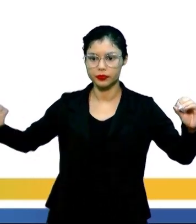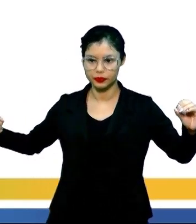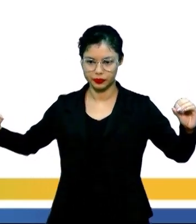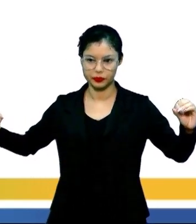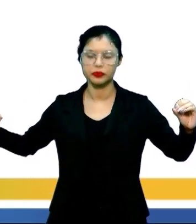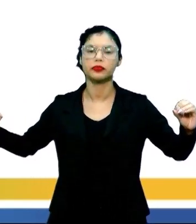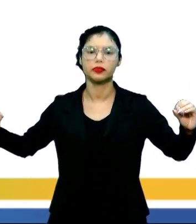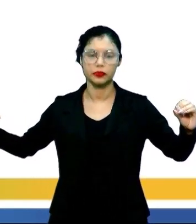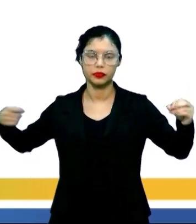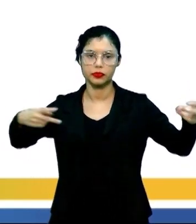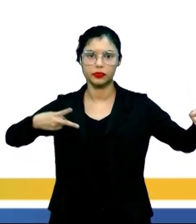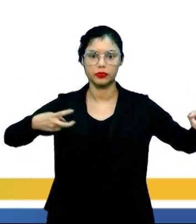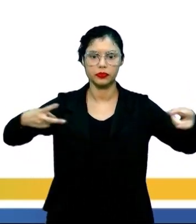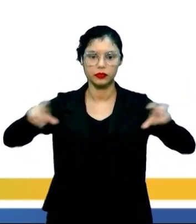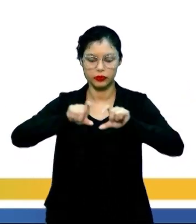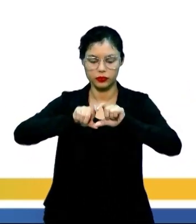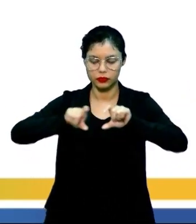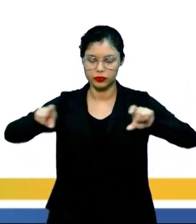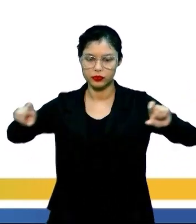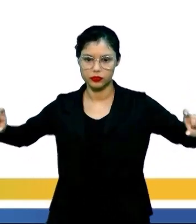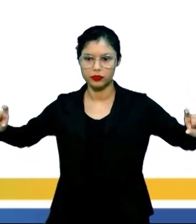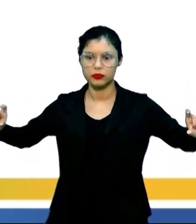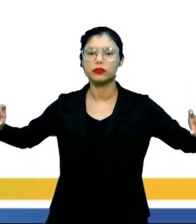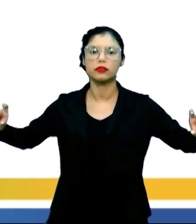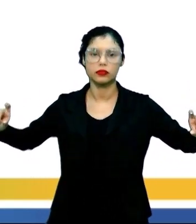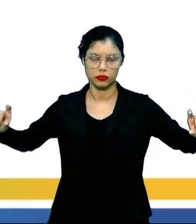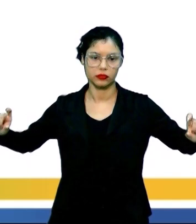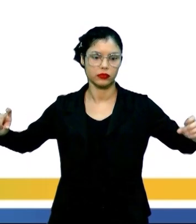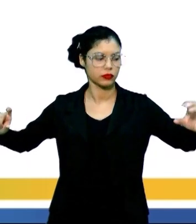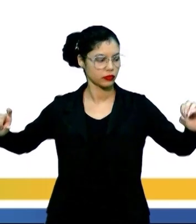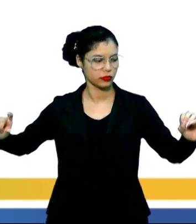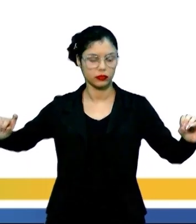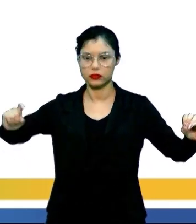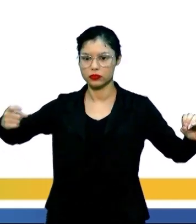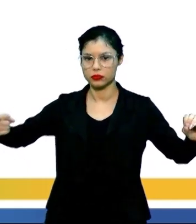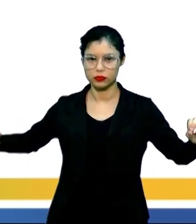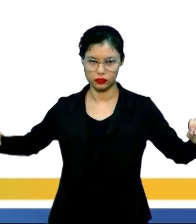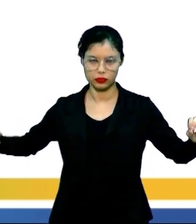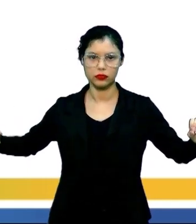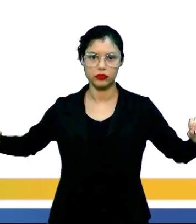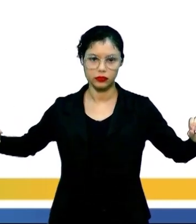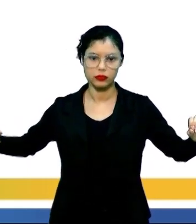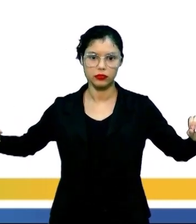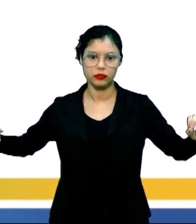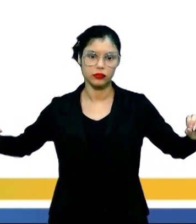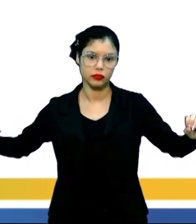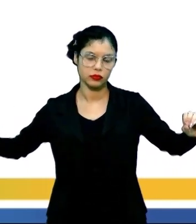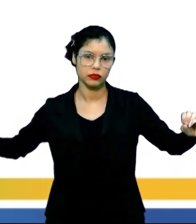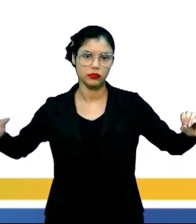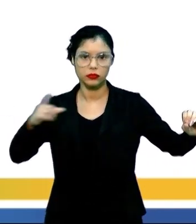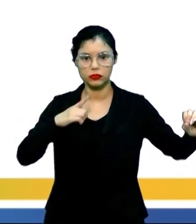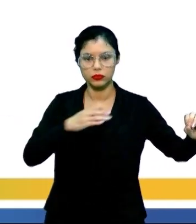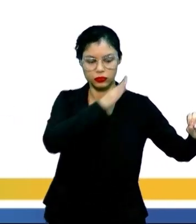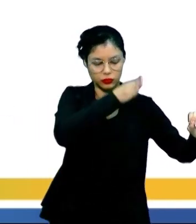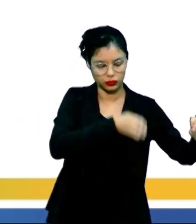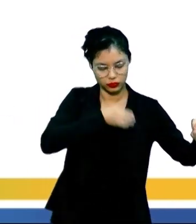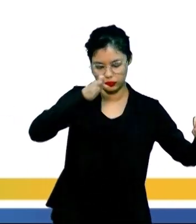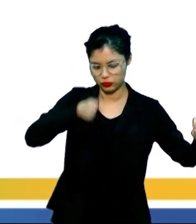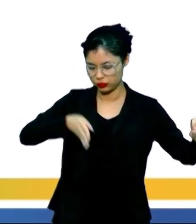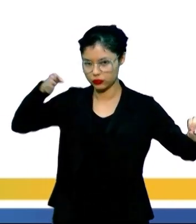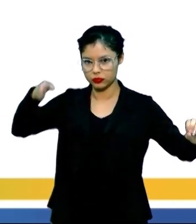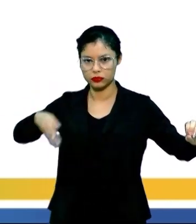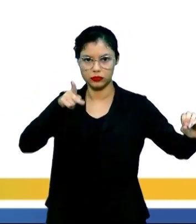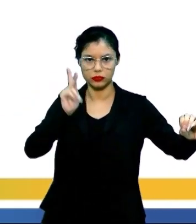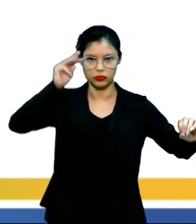Podemos observar que aqui temos uma reta numérica. Essa reta numérica, representada pela letra X, está medindo